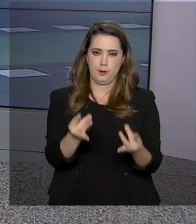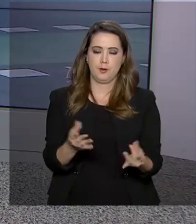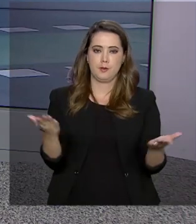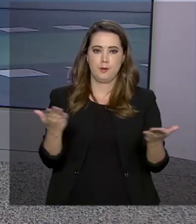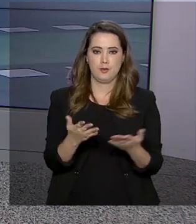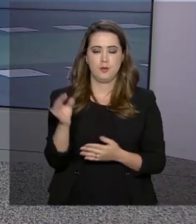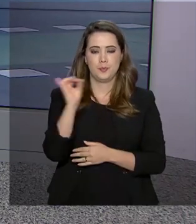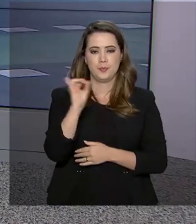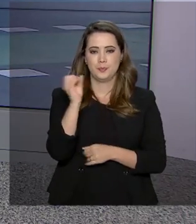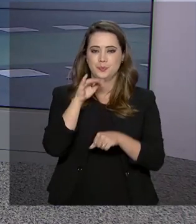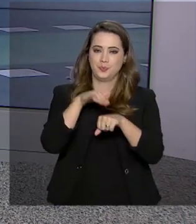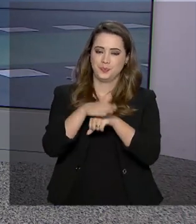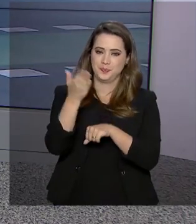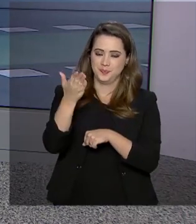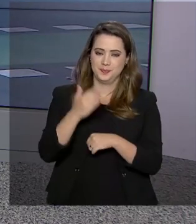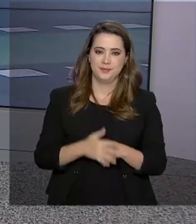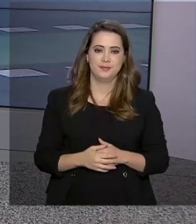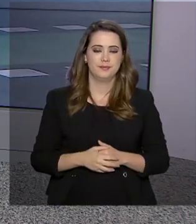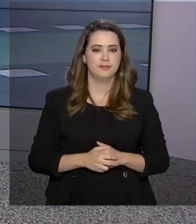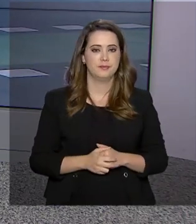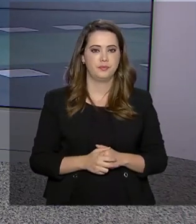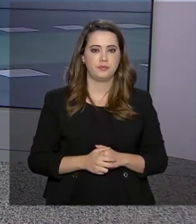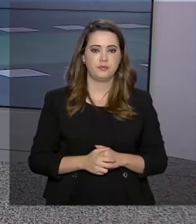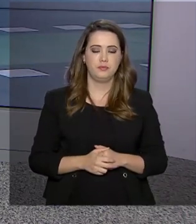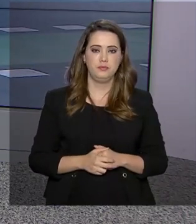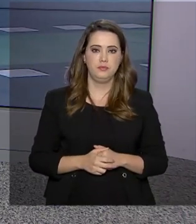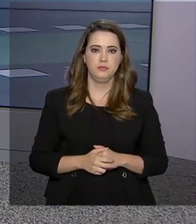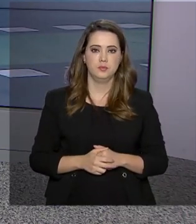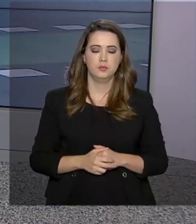gente olá pablo boa noite pra você